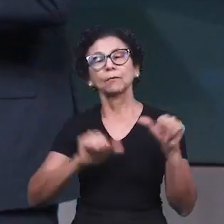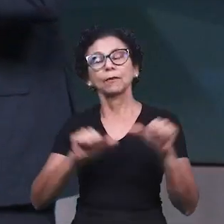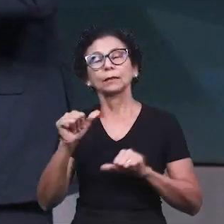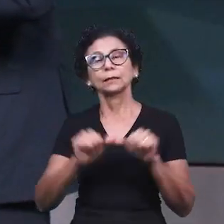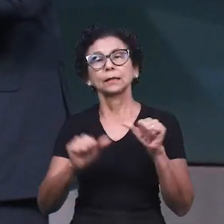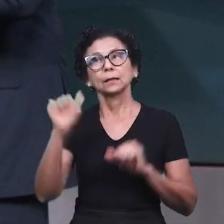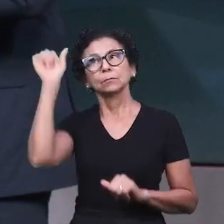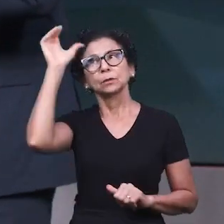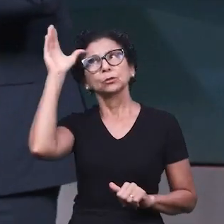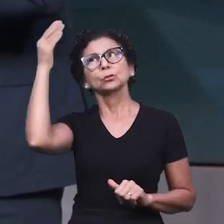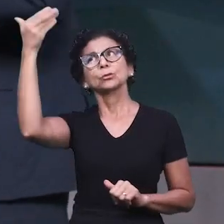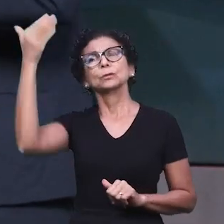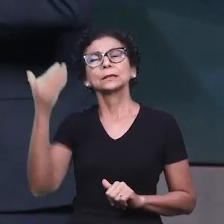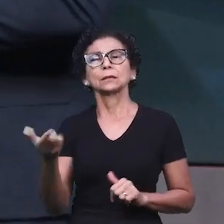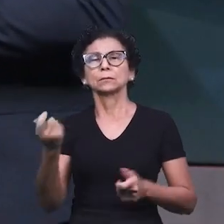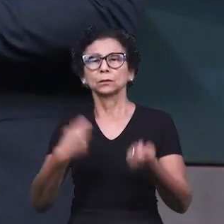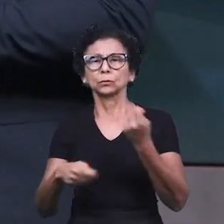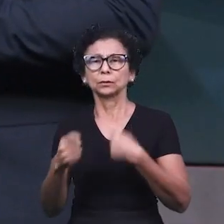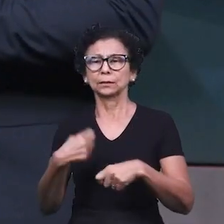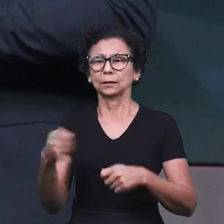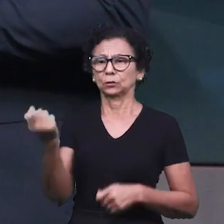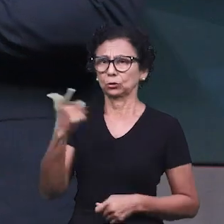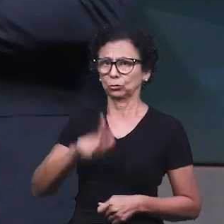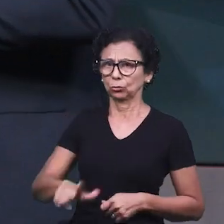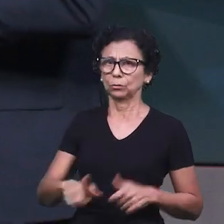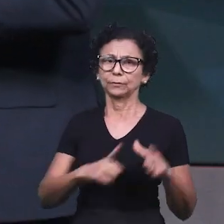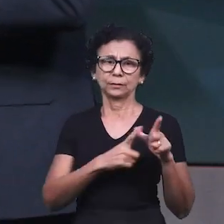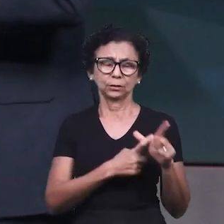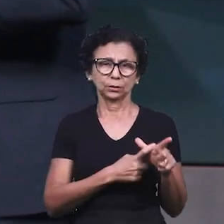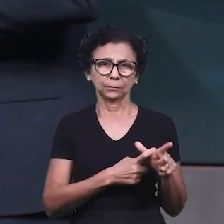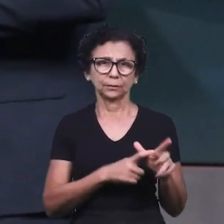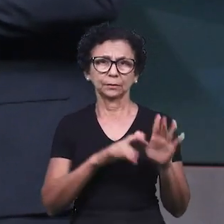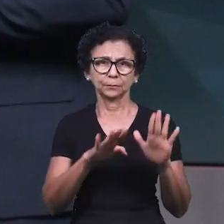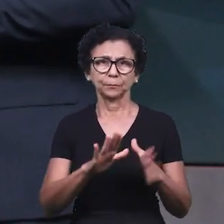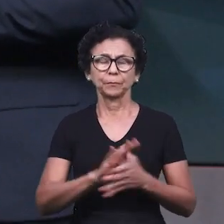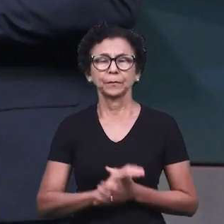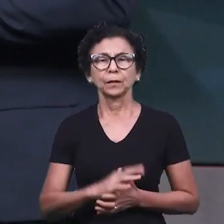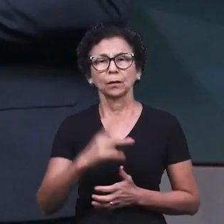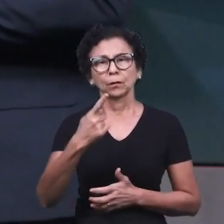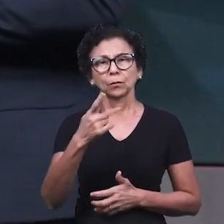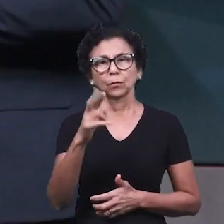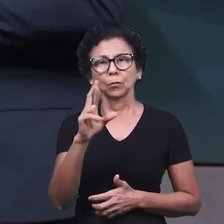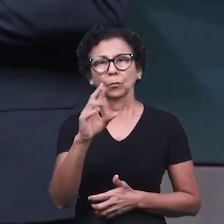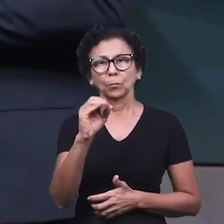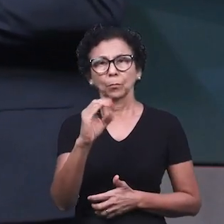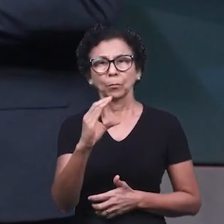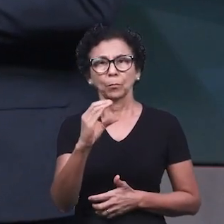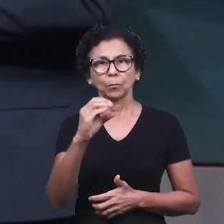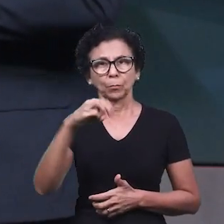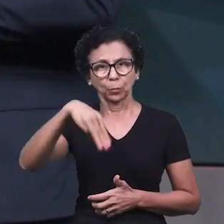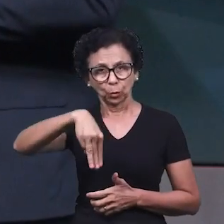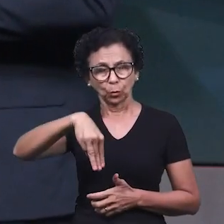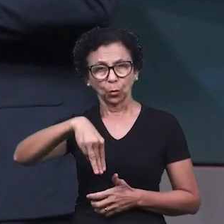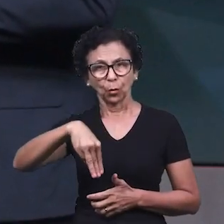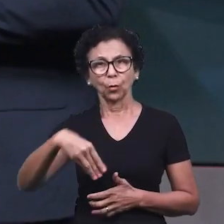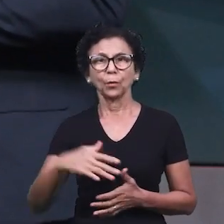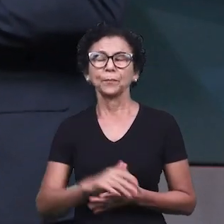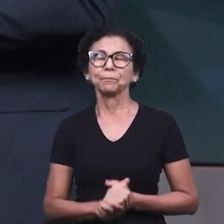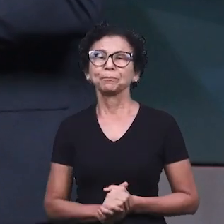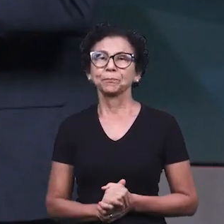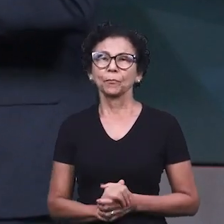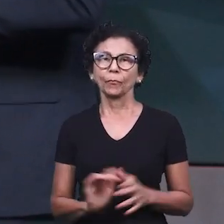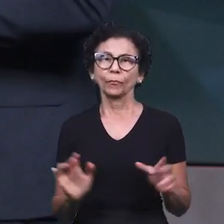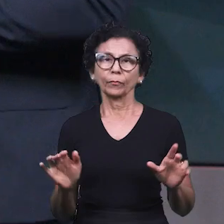forma? A princípio, nós temos o PROCON, né, que é o intermediador entre o devedor